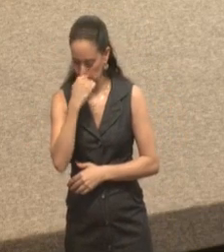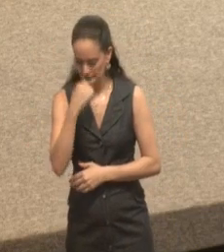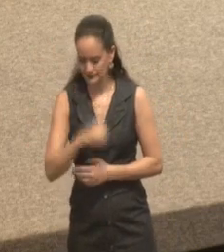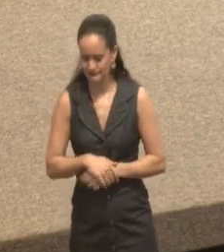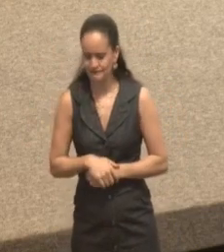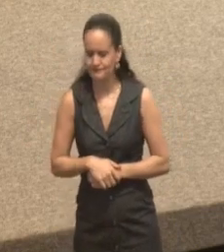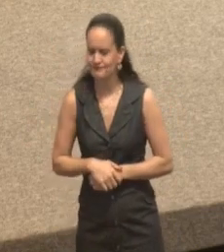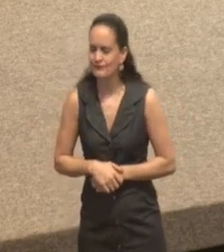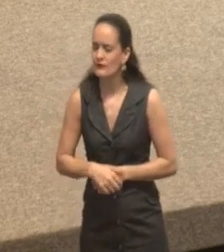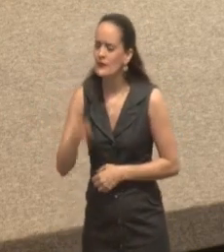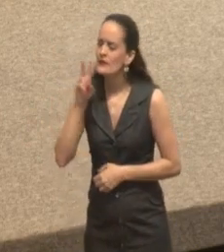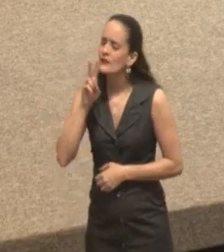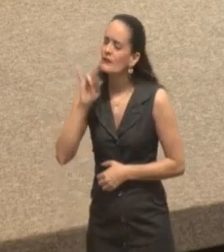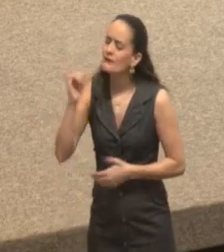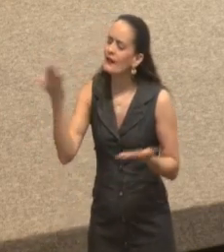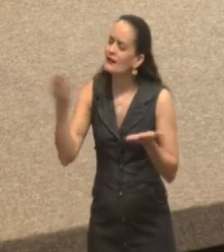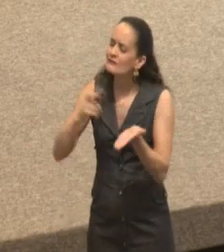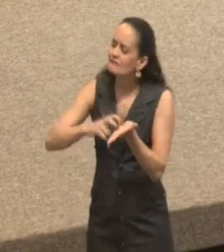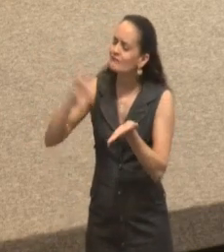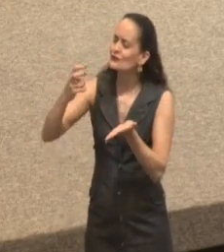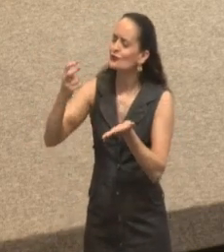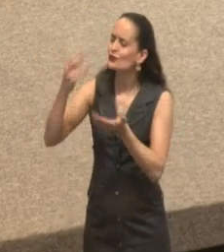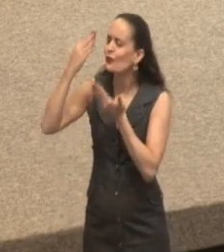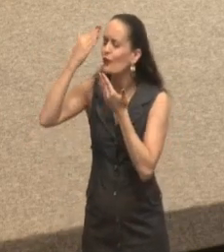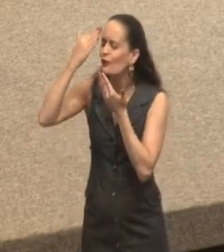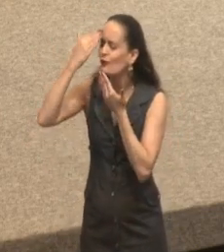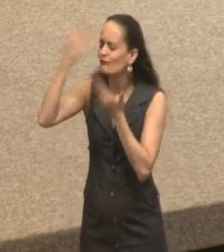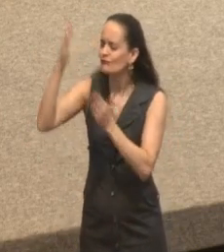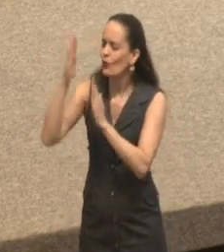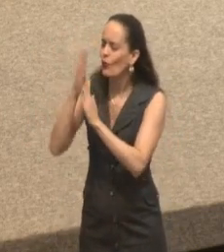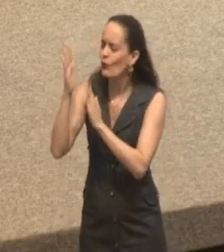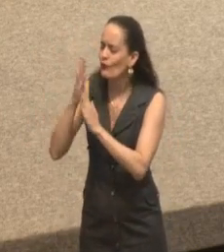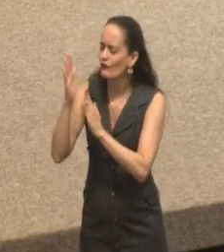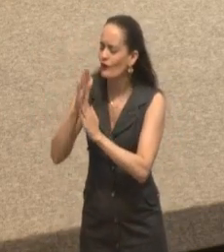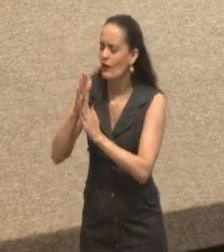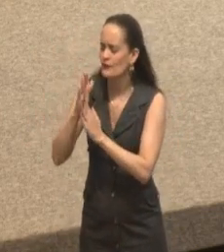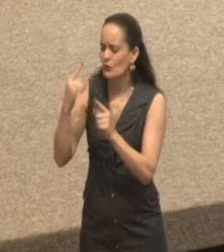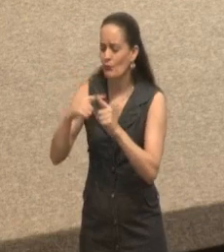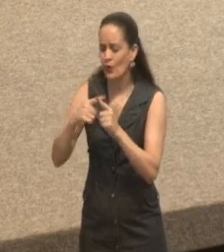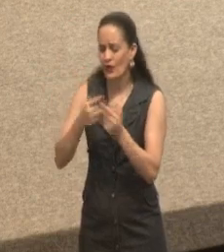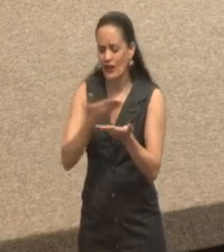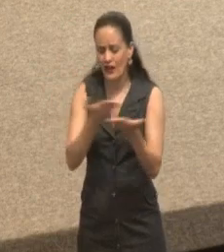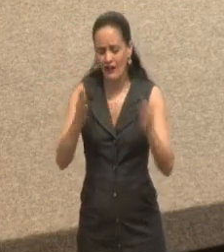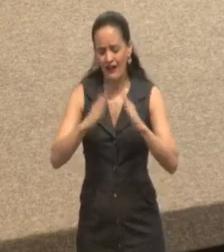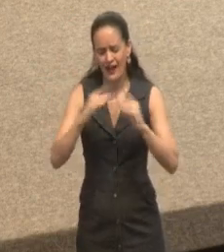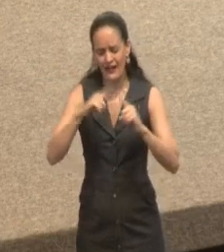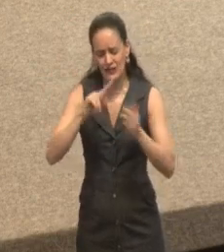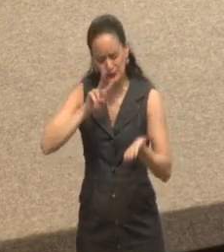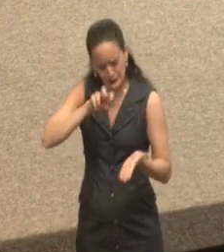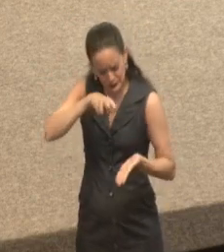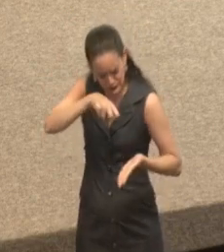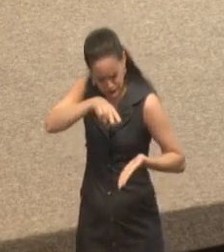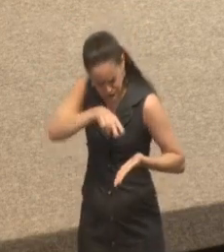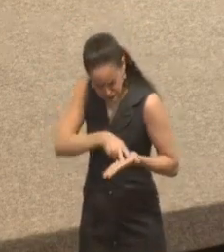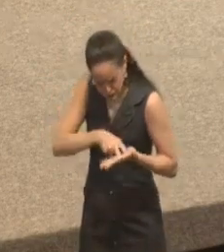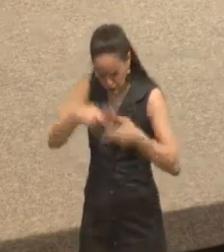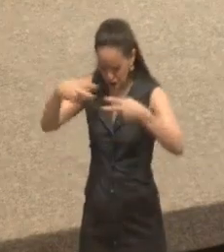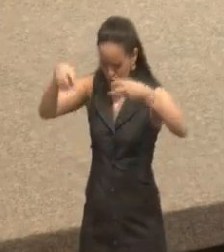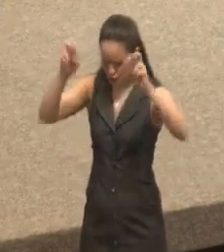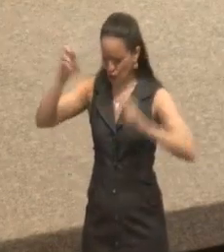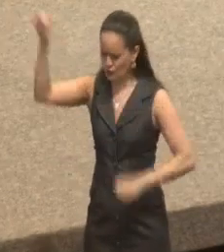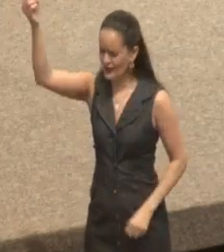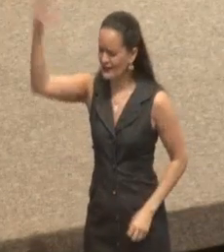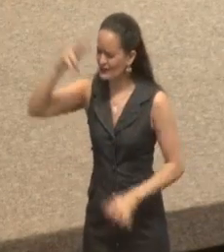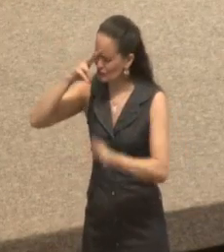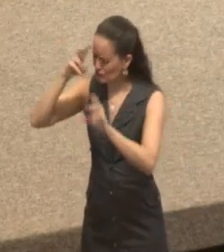Pai, nesta manhã te louvamos, engrandecemos o teu nome, a tua igreja se prostra diante de ti, diante do teu trono da graça, do